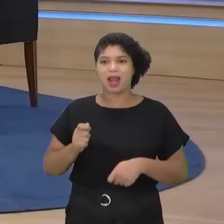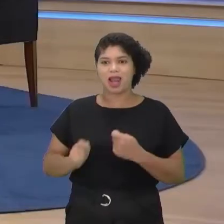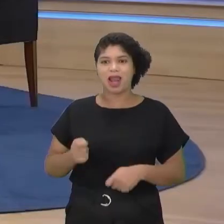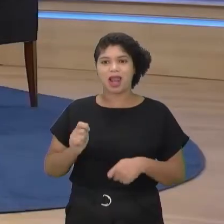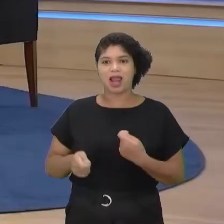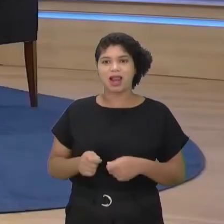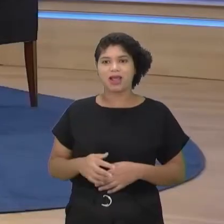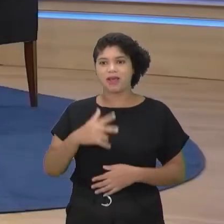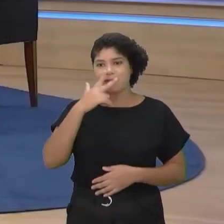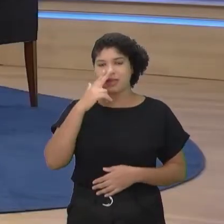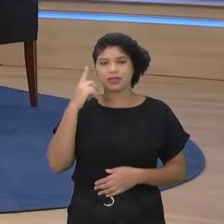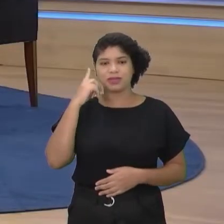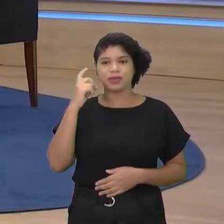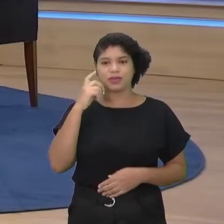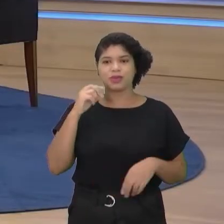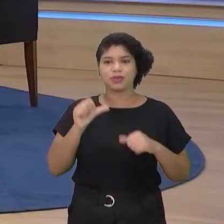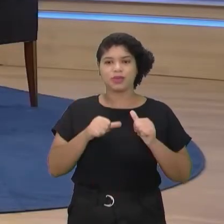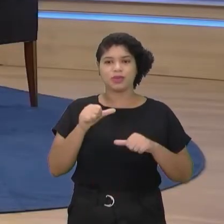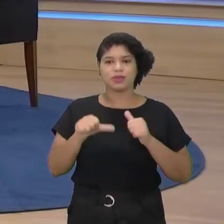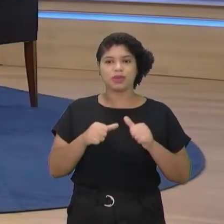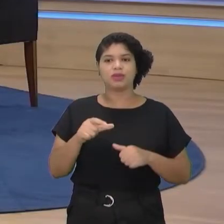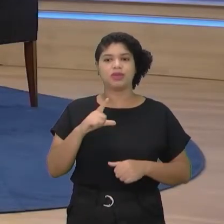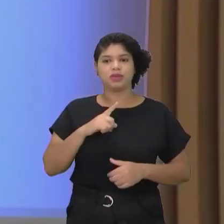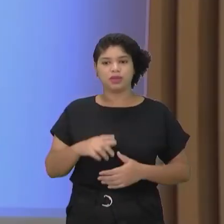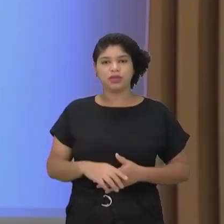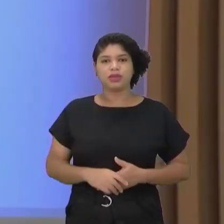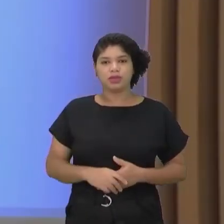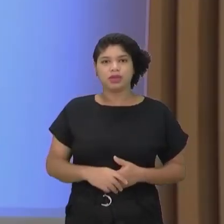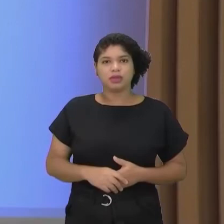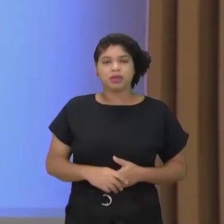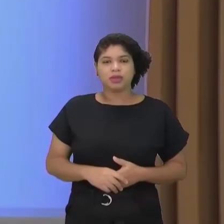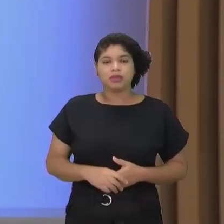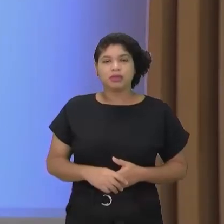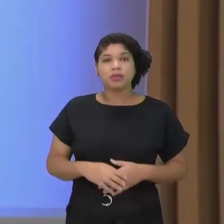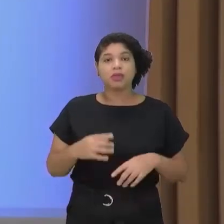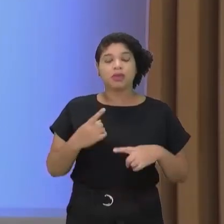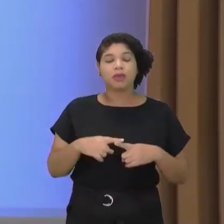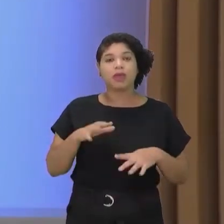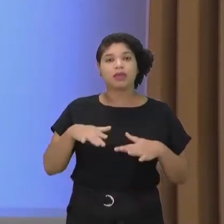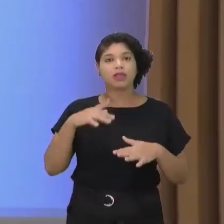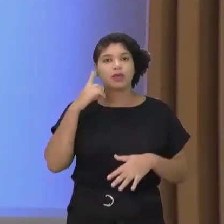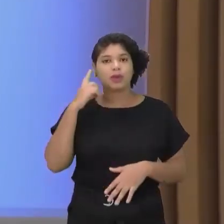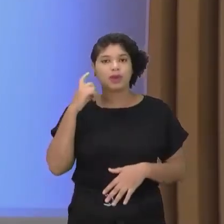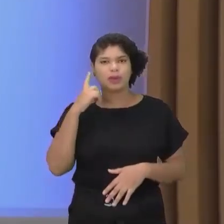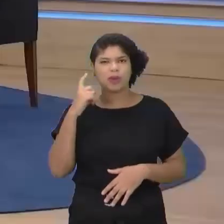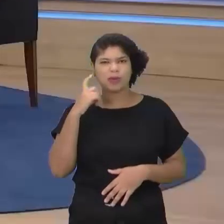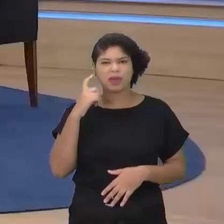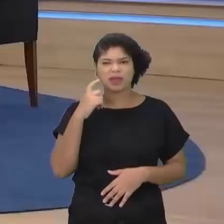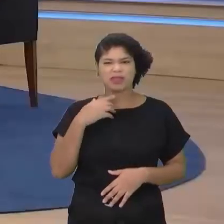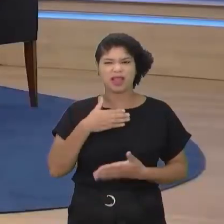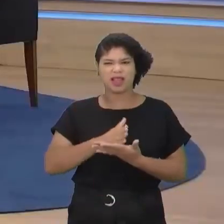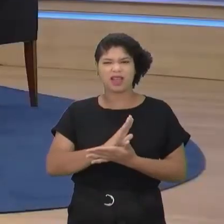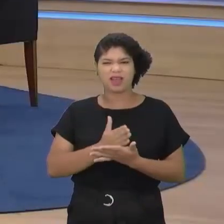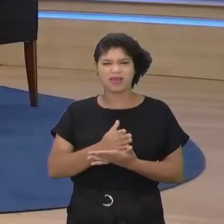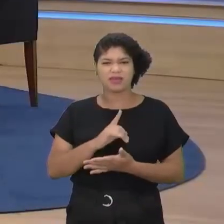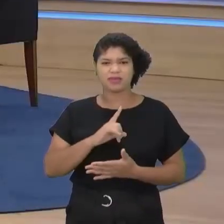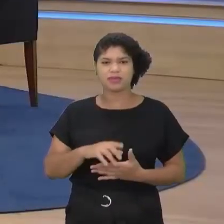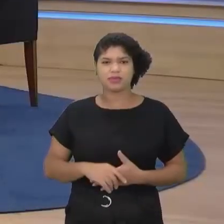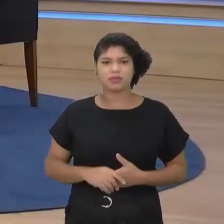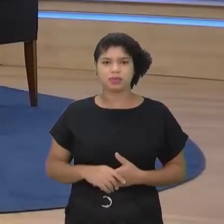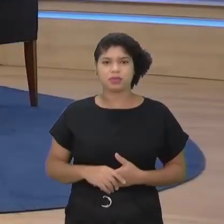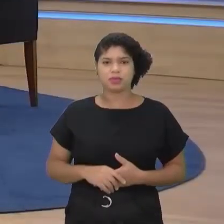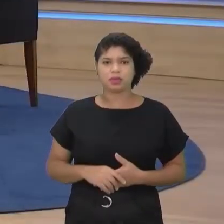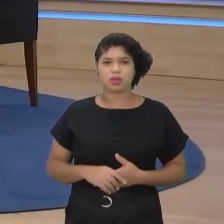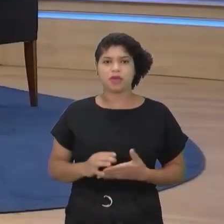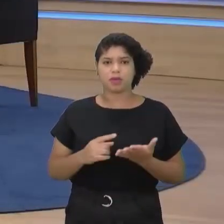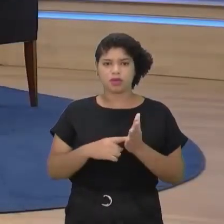ela desloca isso, porque pode até causar um ruído. Eu até queria mostrar umas coisas aqui. Pode ficar aí, não precisa sair